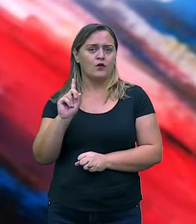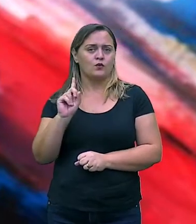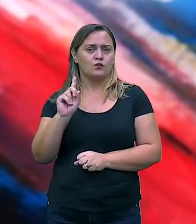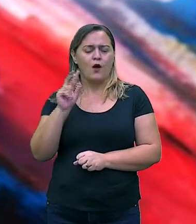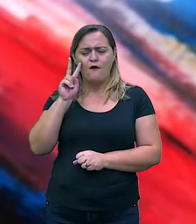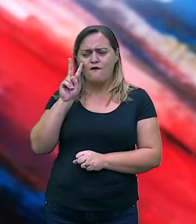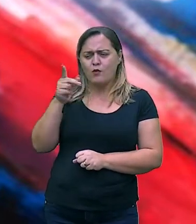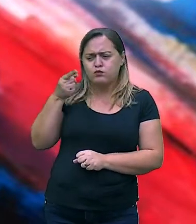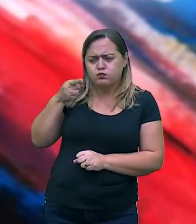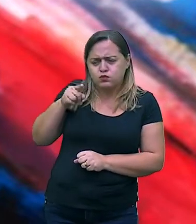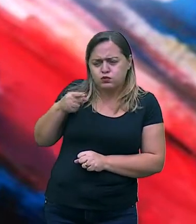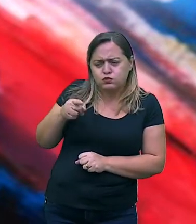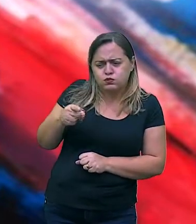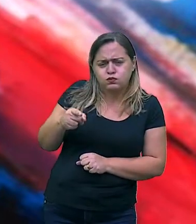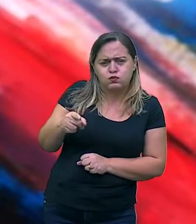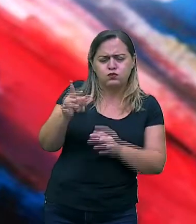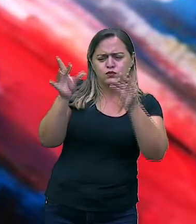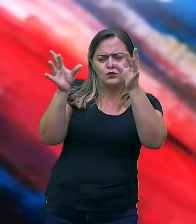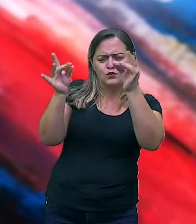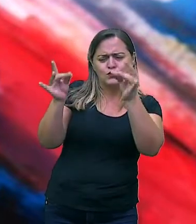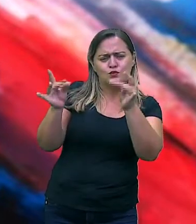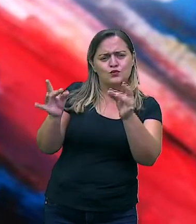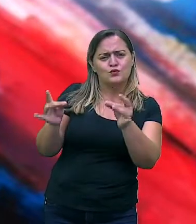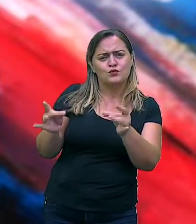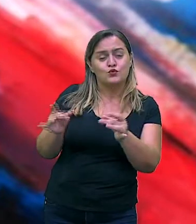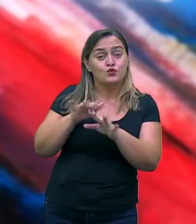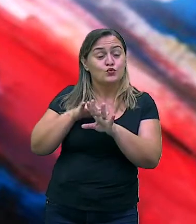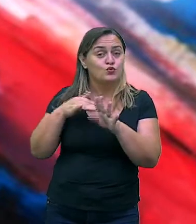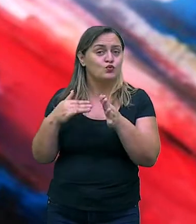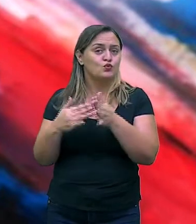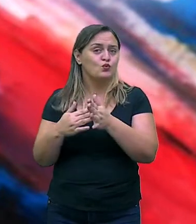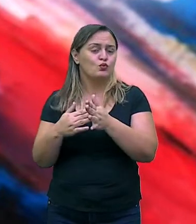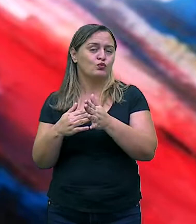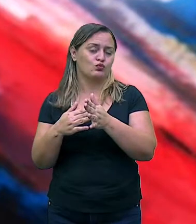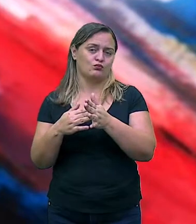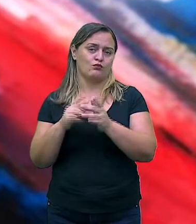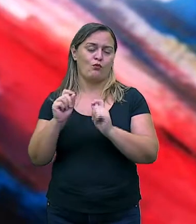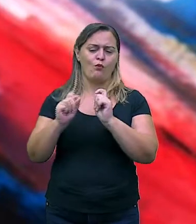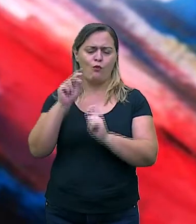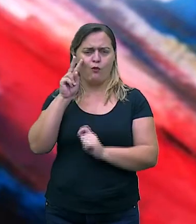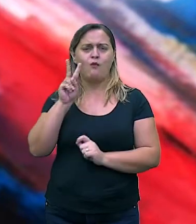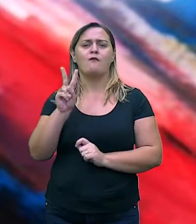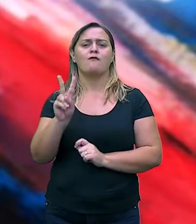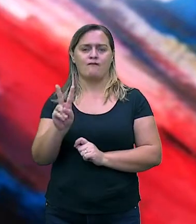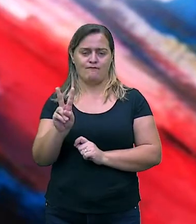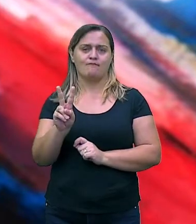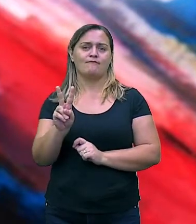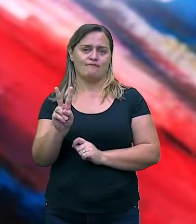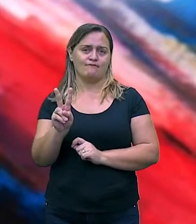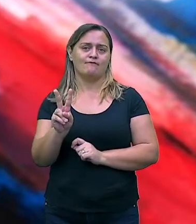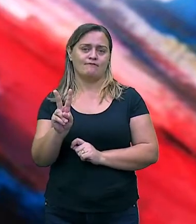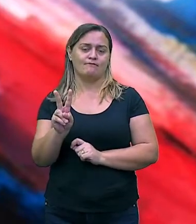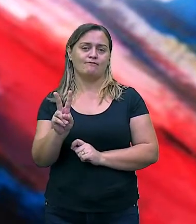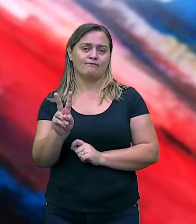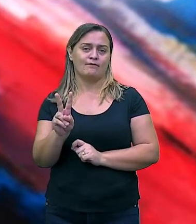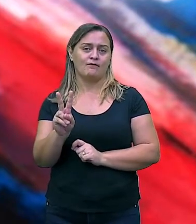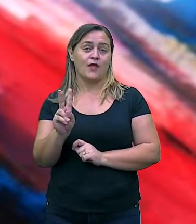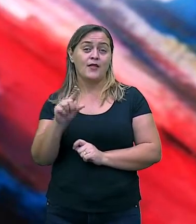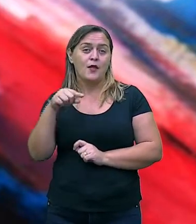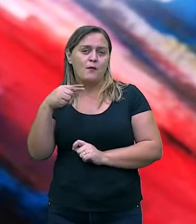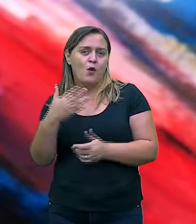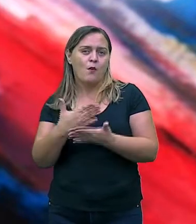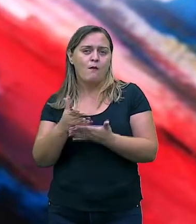daquilo. Ele vai nas minúcias, ele vai nos detalhes. E a partir daquilo, a sua mente